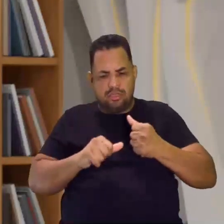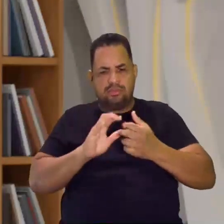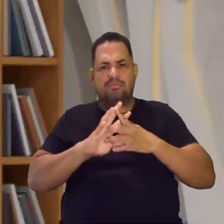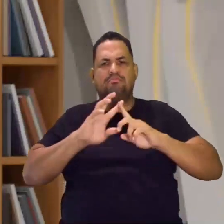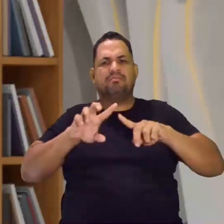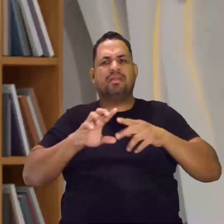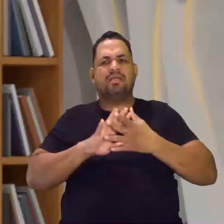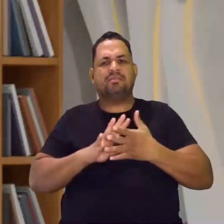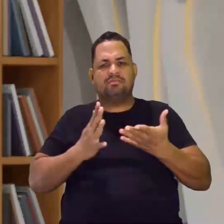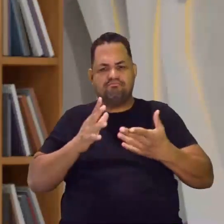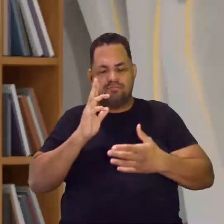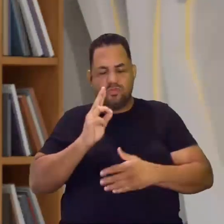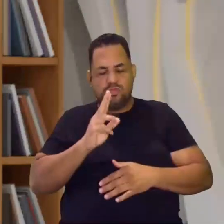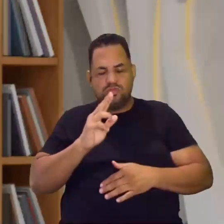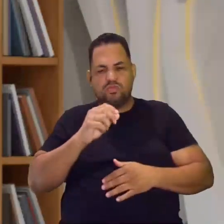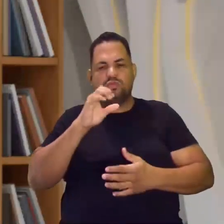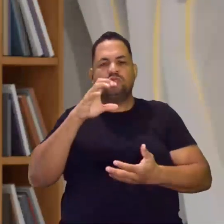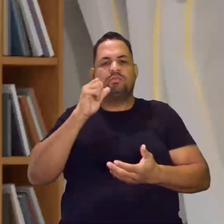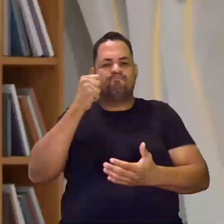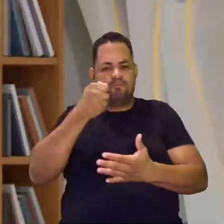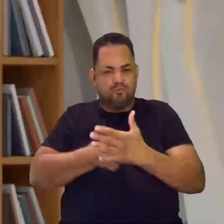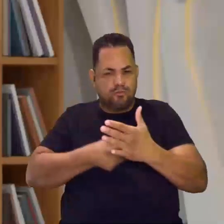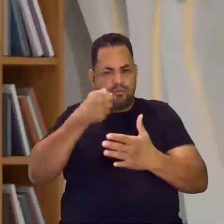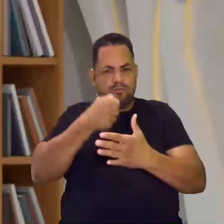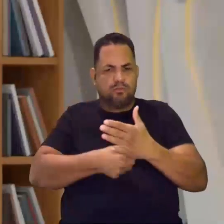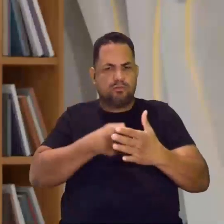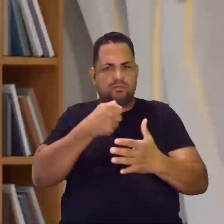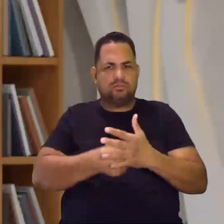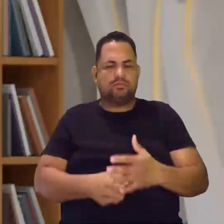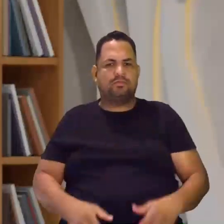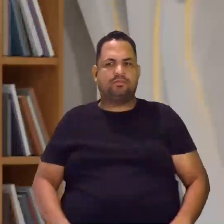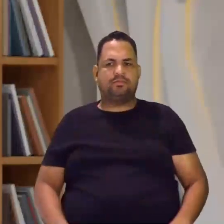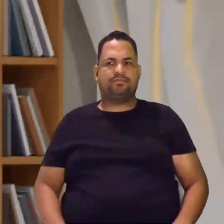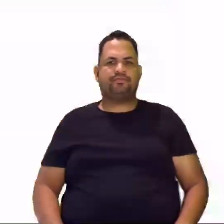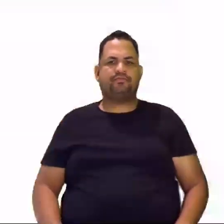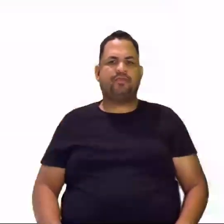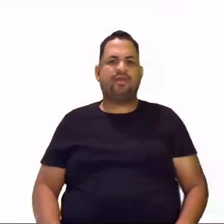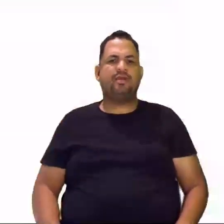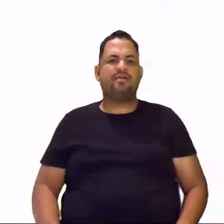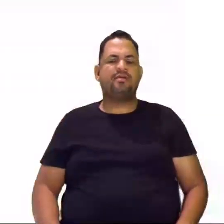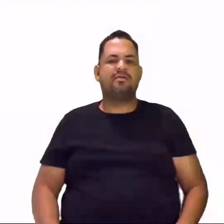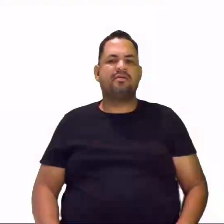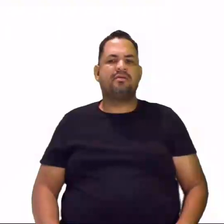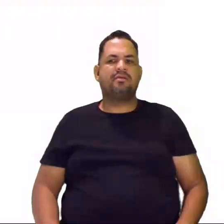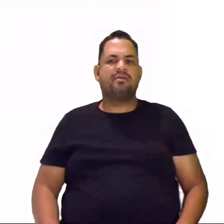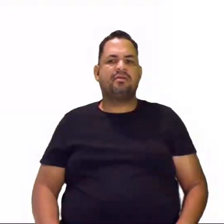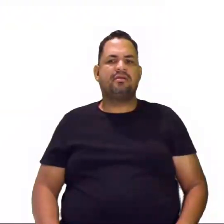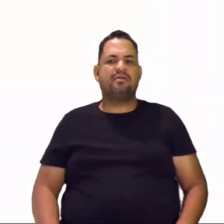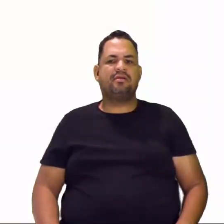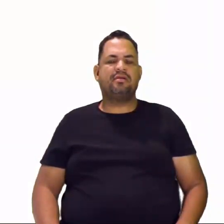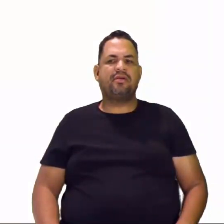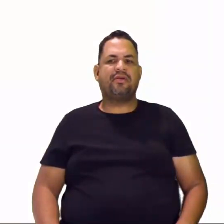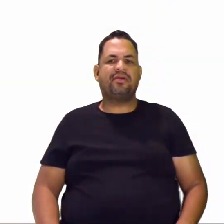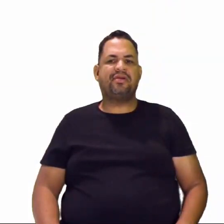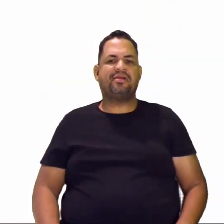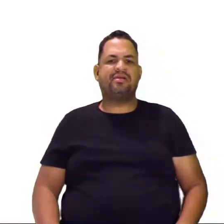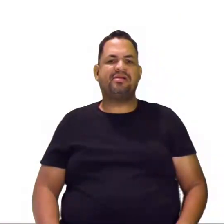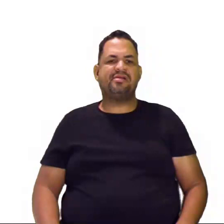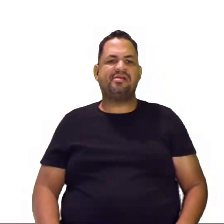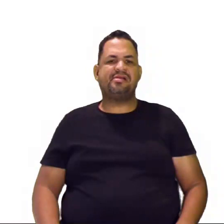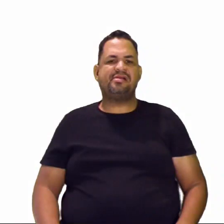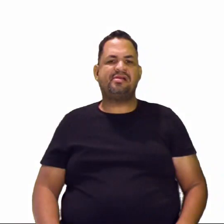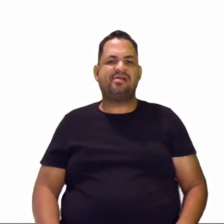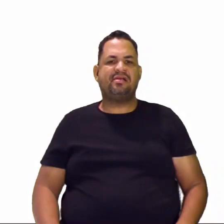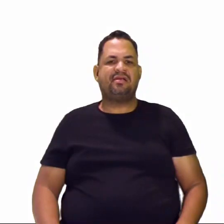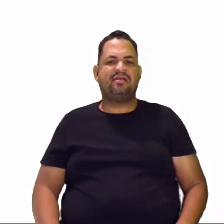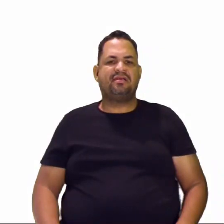luta, ela continua. Ela tem que ser diária, né? Vamos ao quadro? Olha só. Então, eu trouxe para vocês aqui,